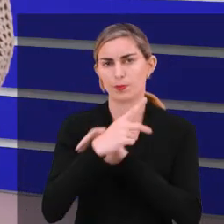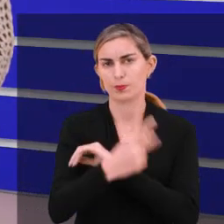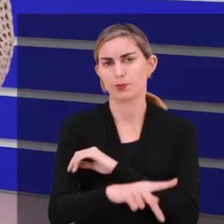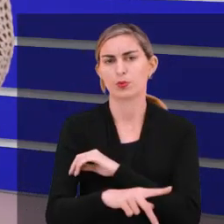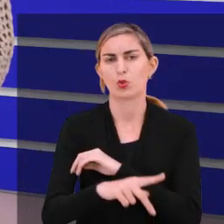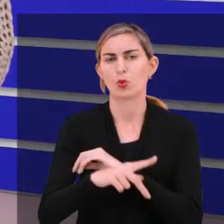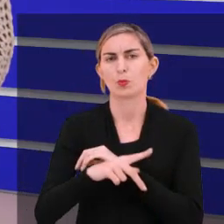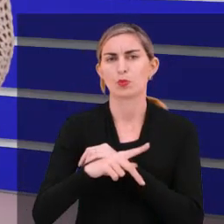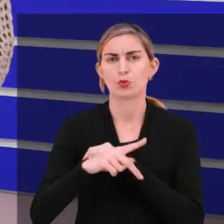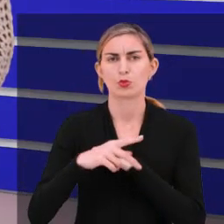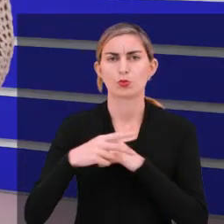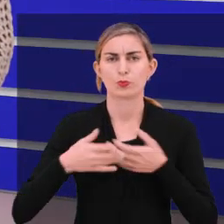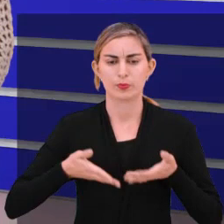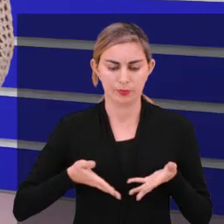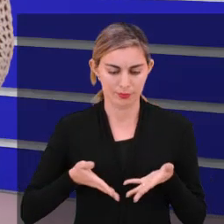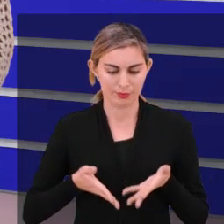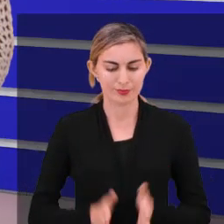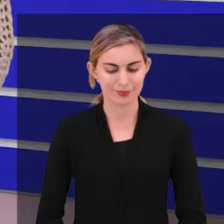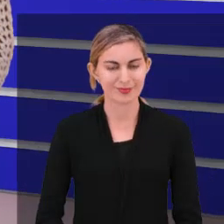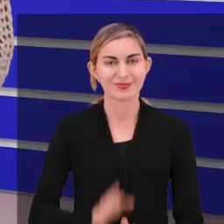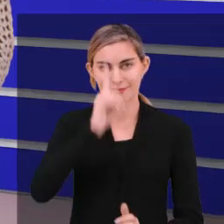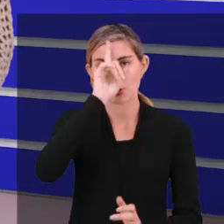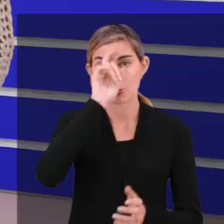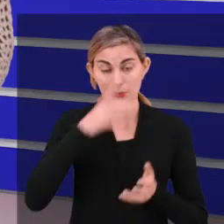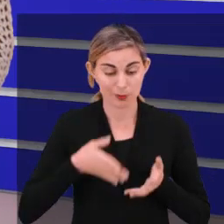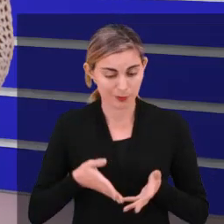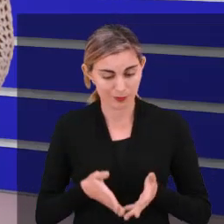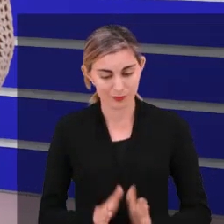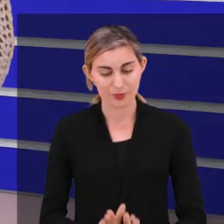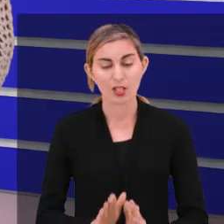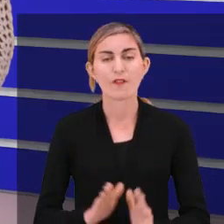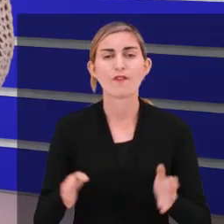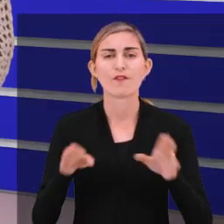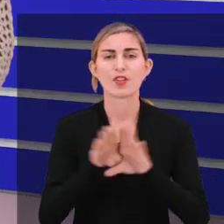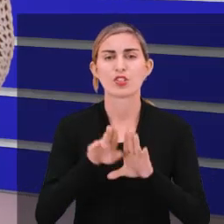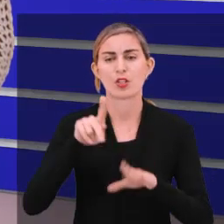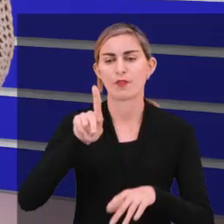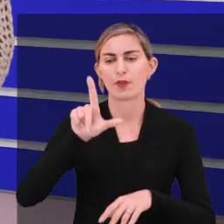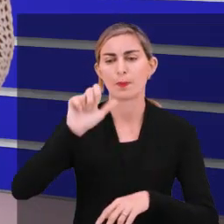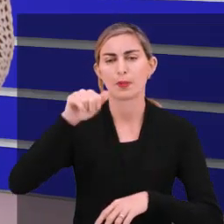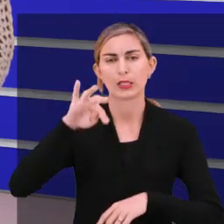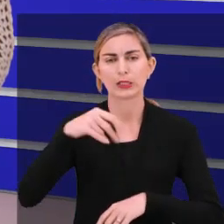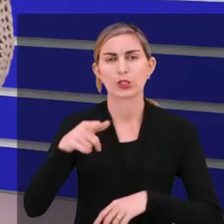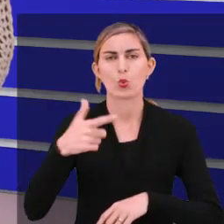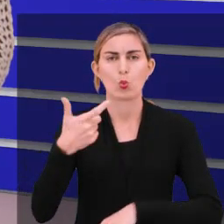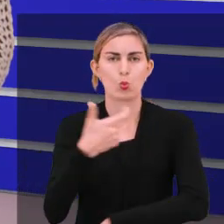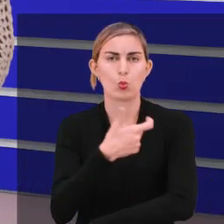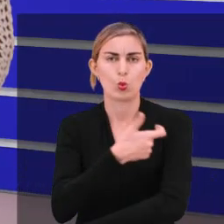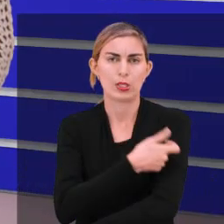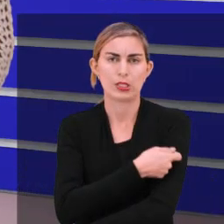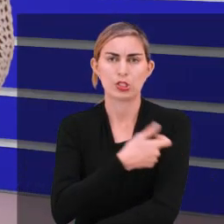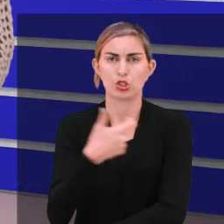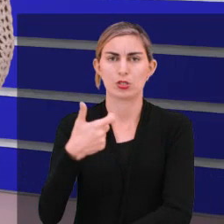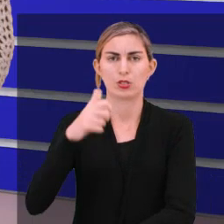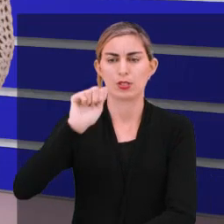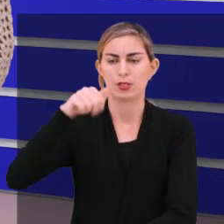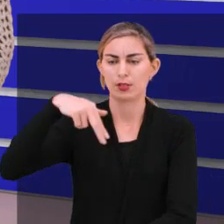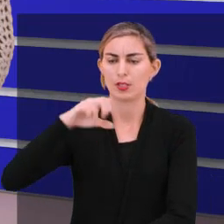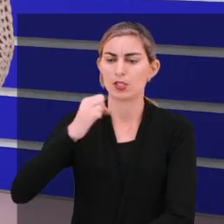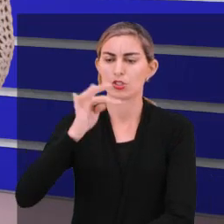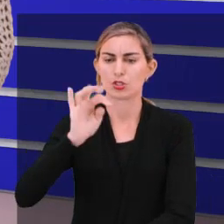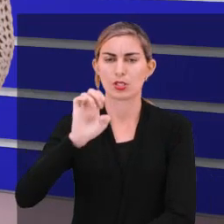especializado, né, era uma maternidade, ele fechava o plantão porque um anestesista não ia ao